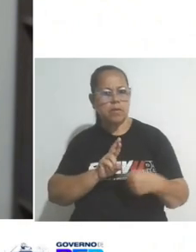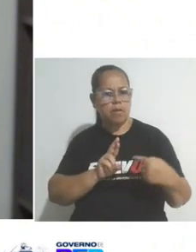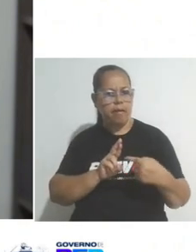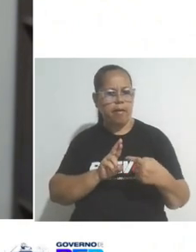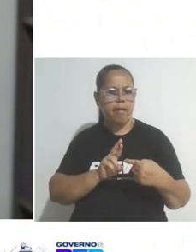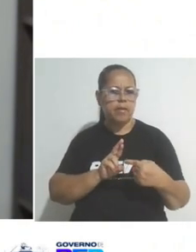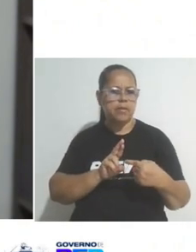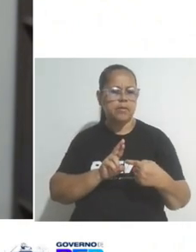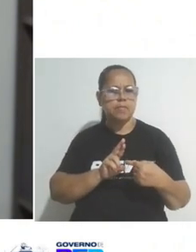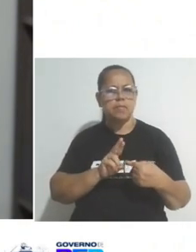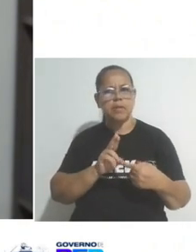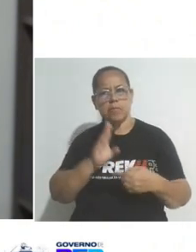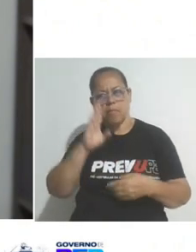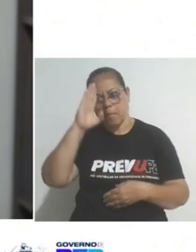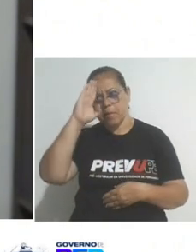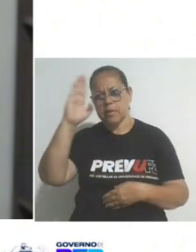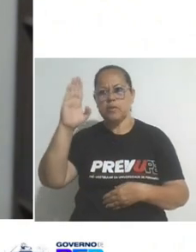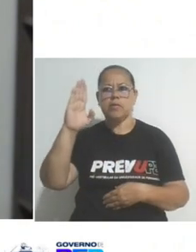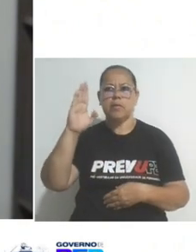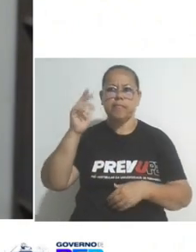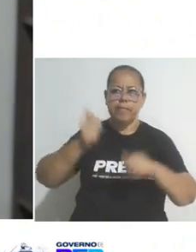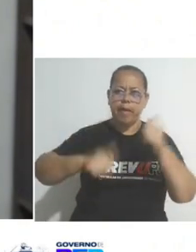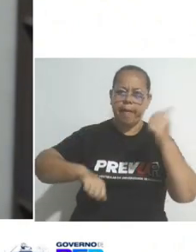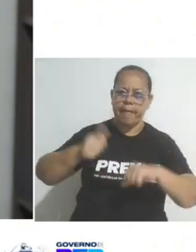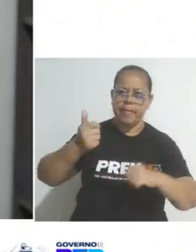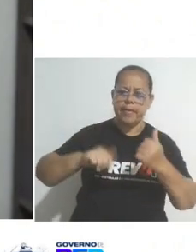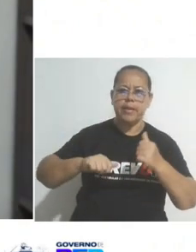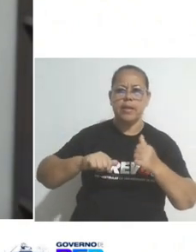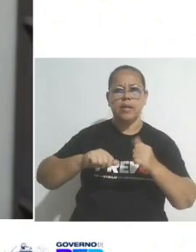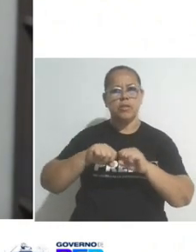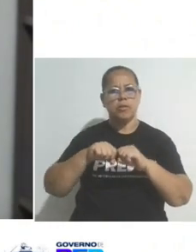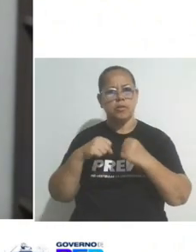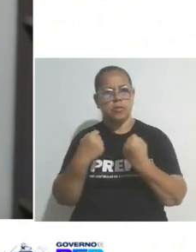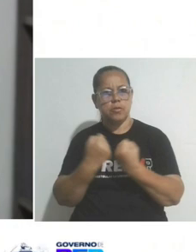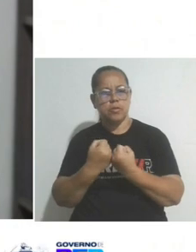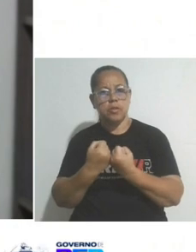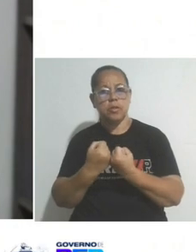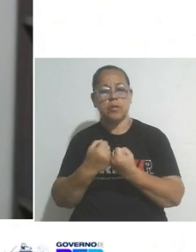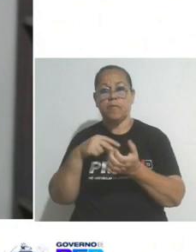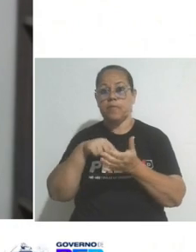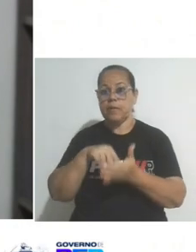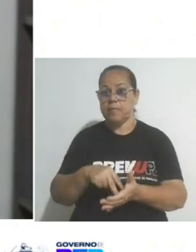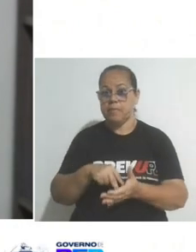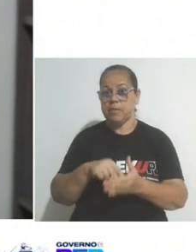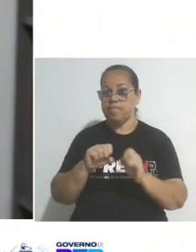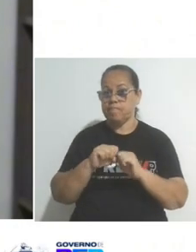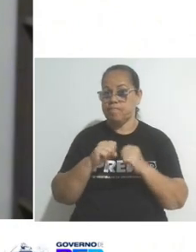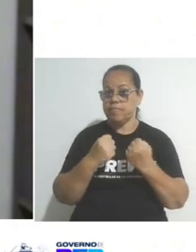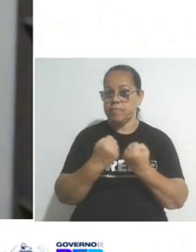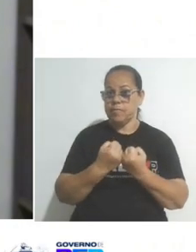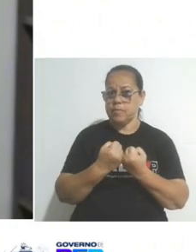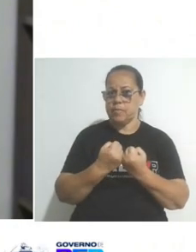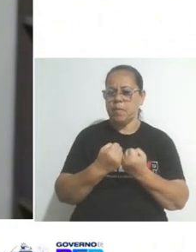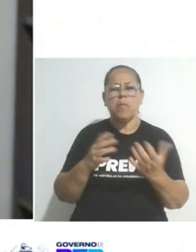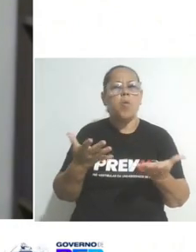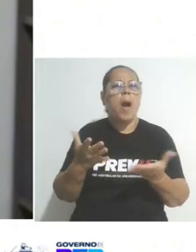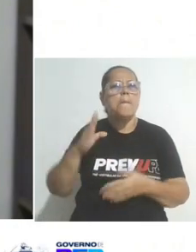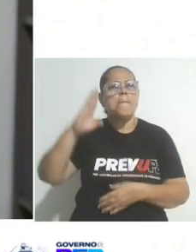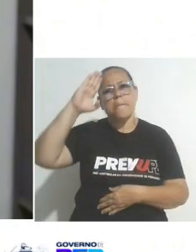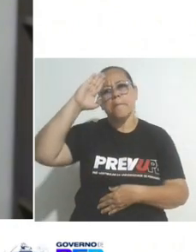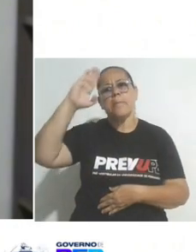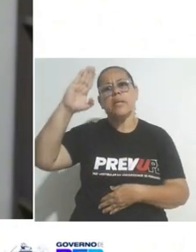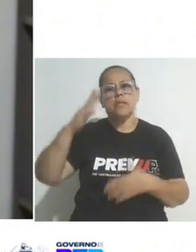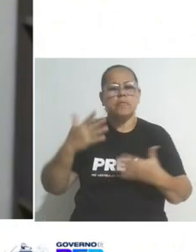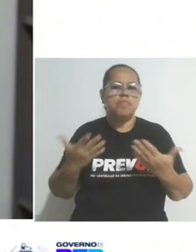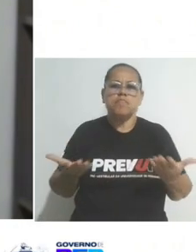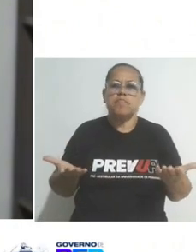ampara-se em um princípio de análise sociológica do funcionamento das sociedades ok então a gente quer pensar que princípio é esse